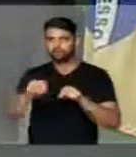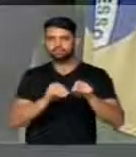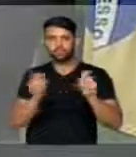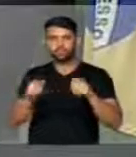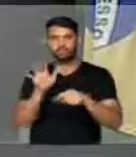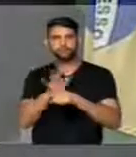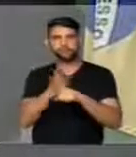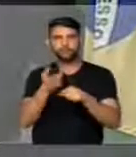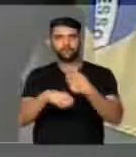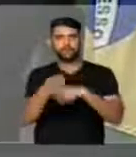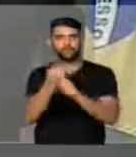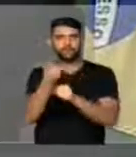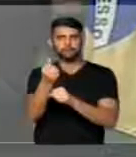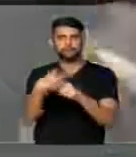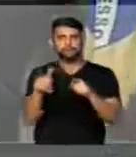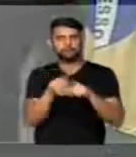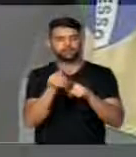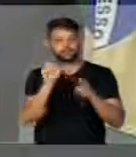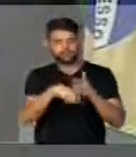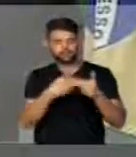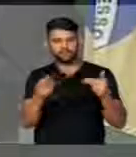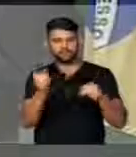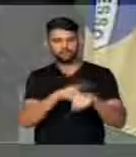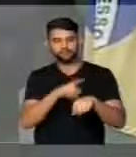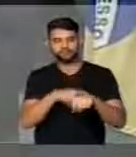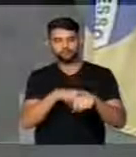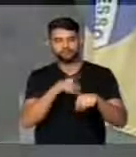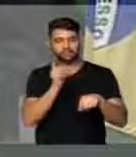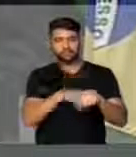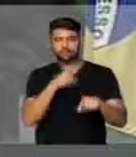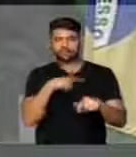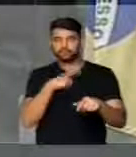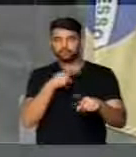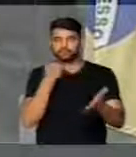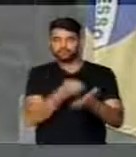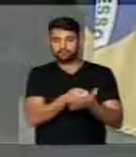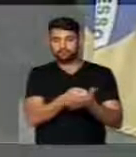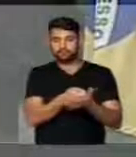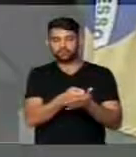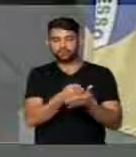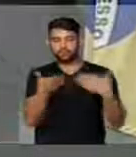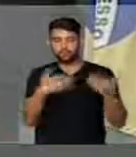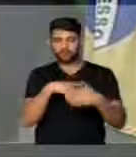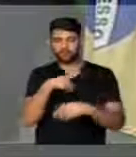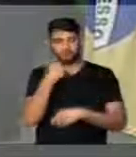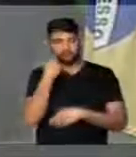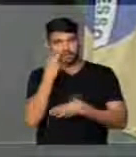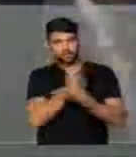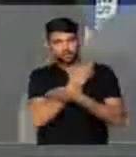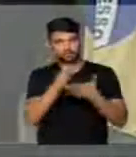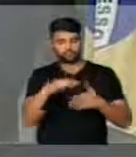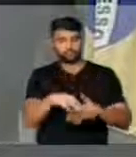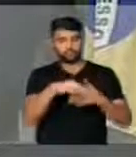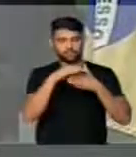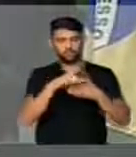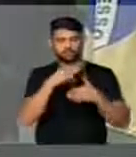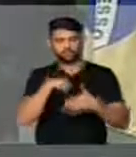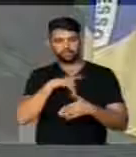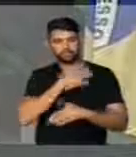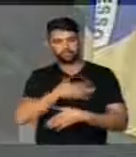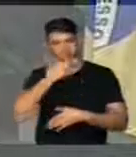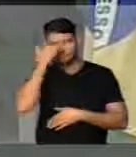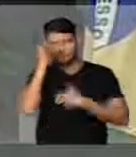demandas orçamentárias e fiscais do momento que se impõe. Quando eu ouço aqui alguns líderes, pelos quais eu tenho